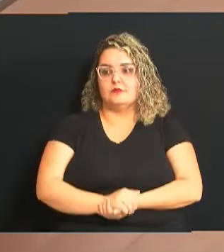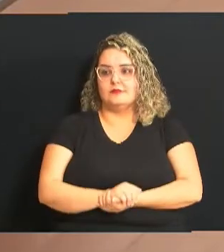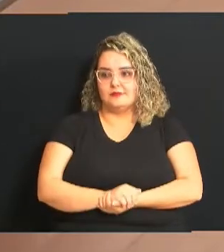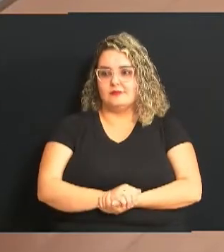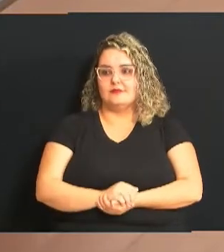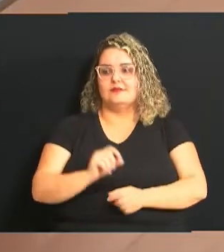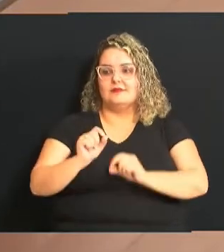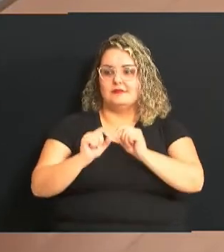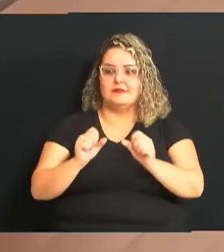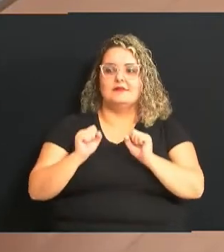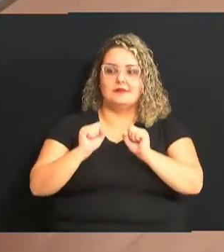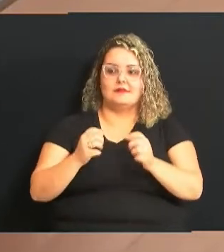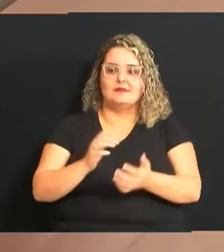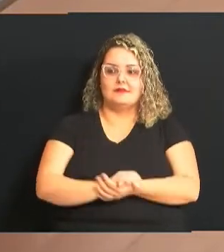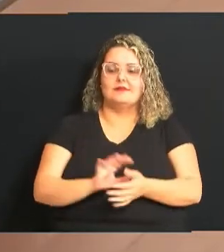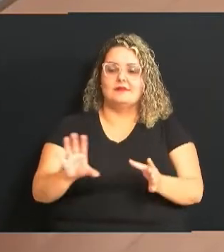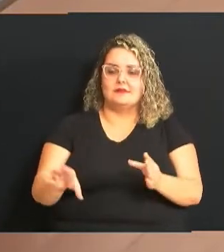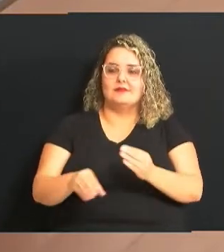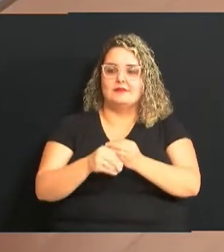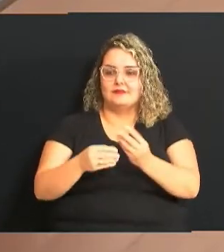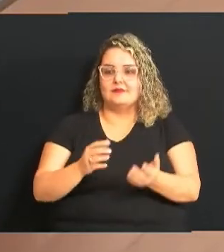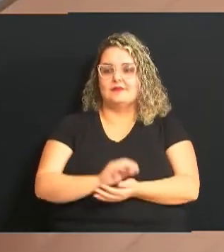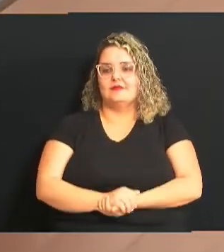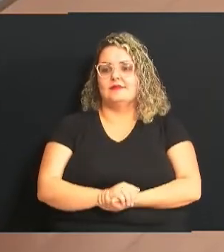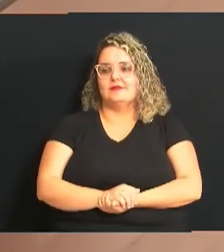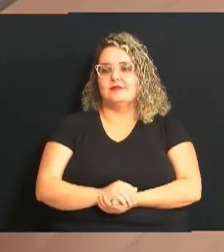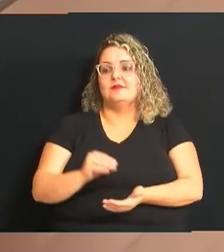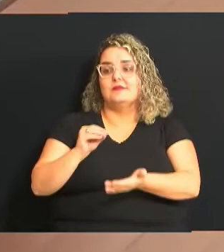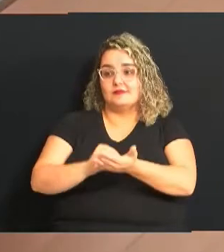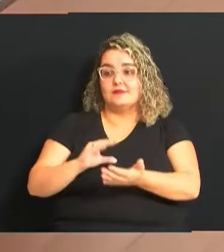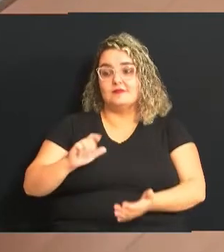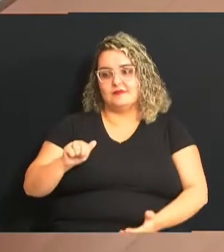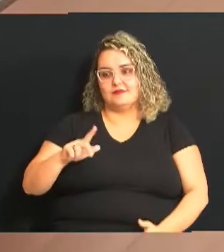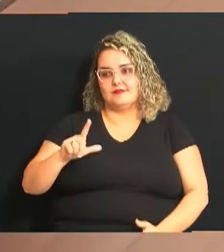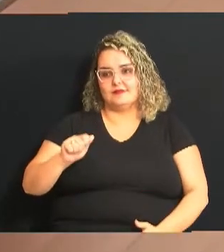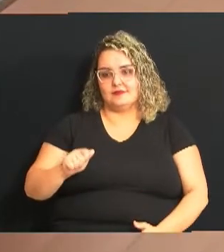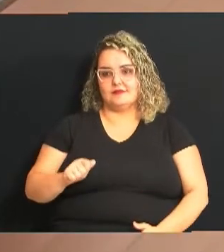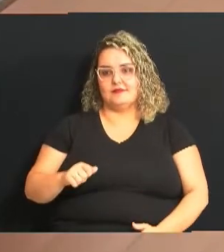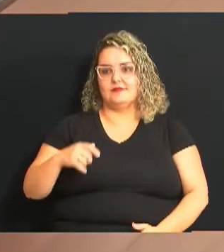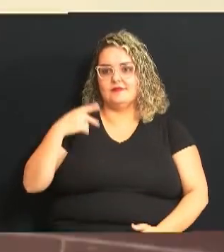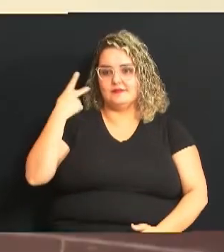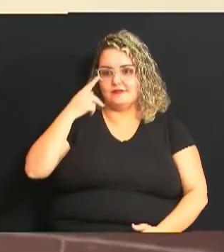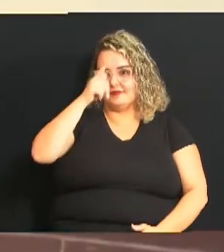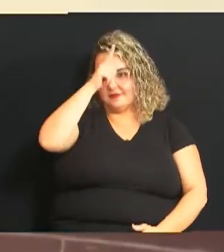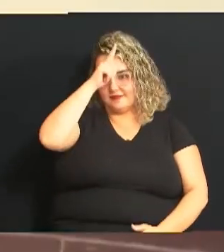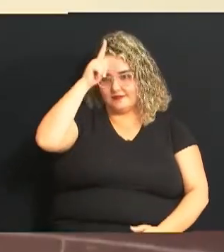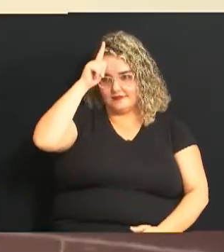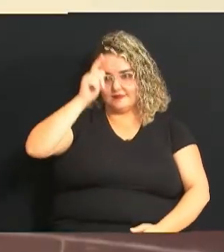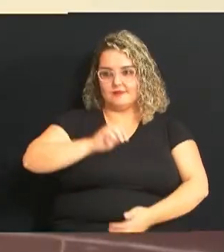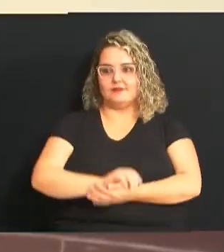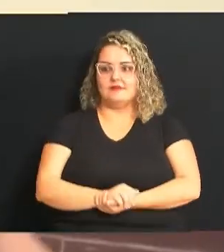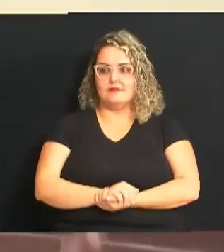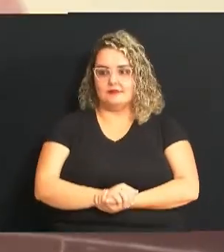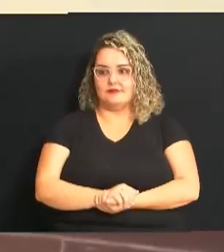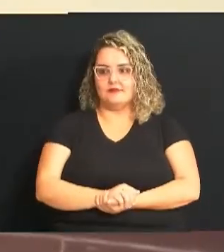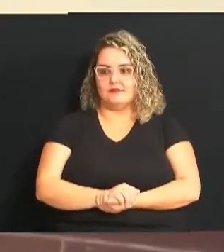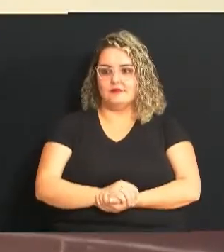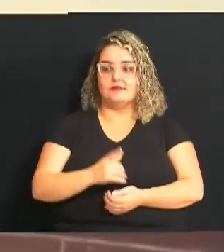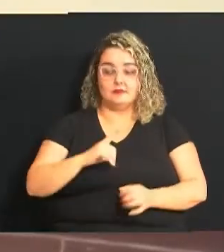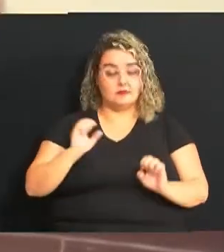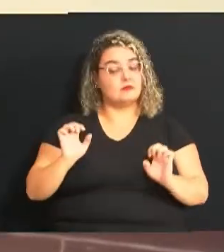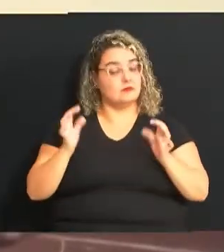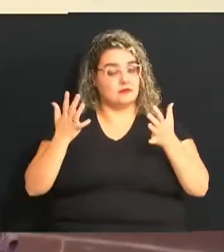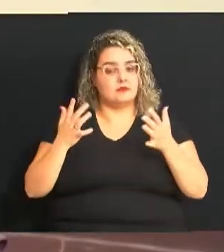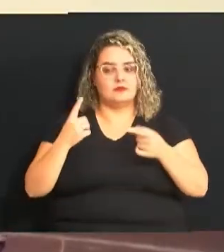Carla. Vereador Peta. Vai. Não, eu acho que há o que se comemorar, porque